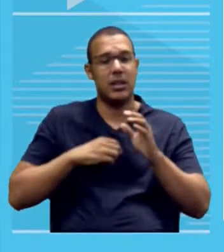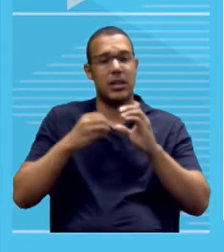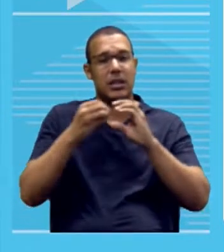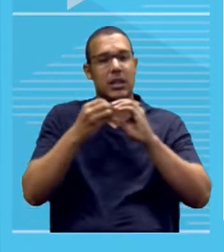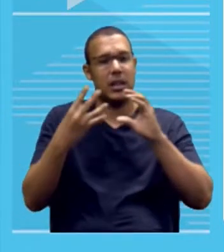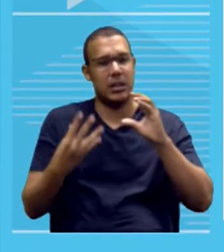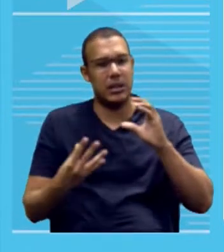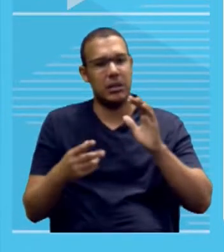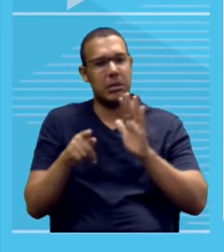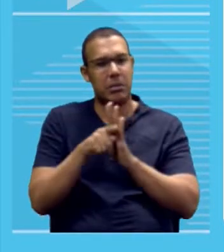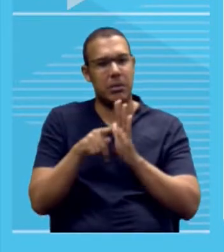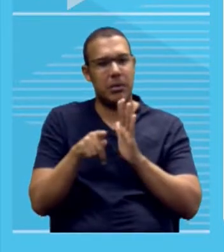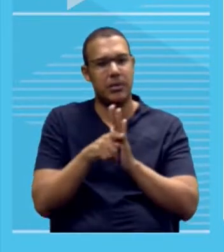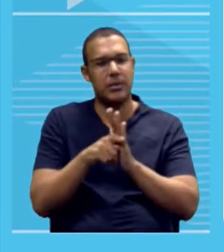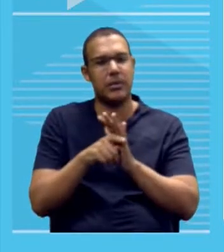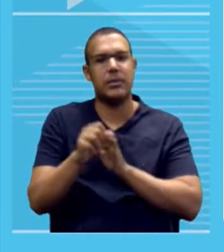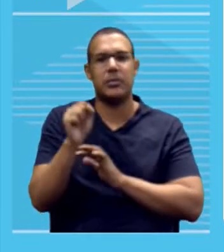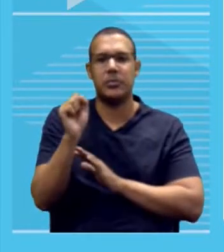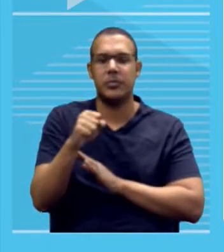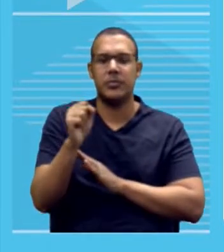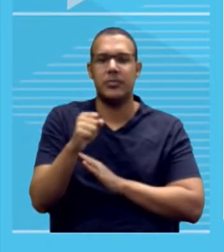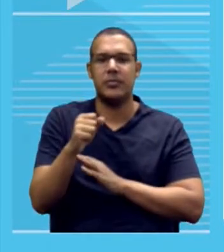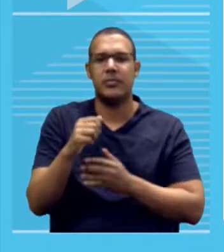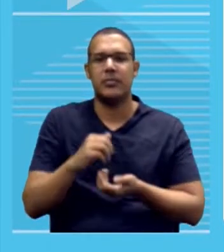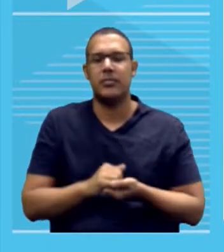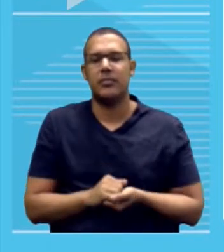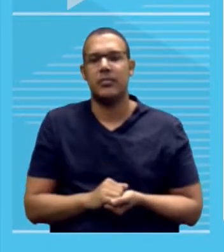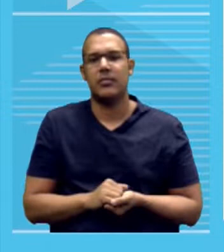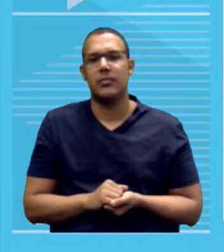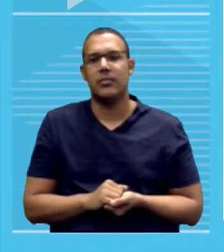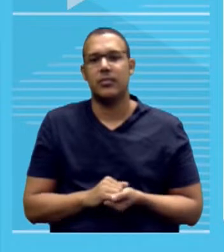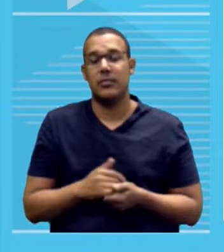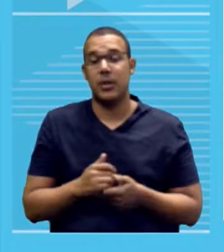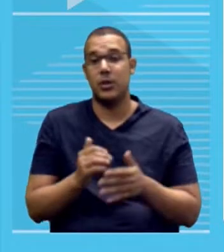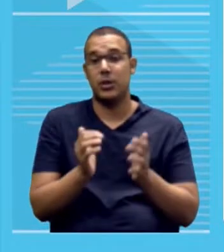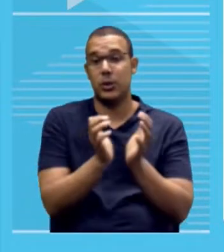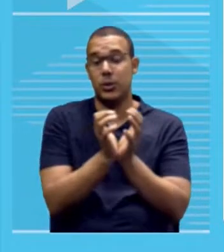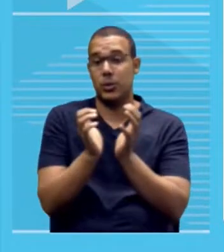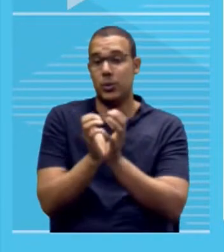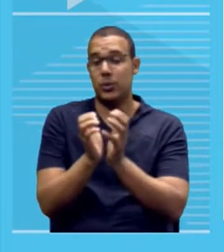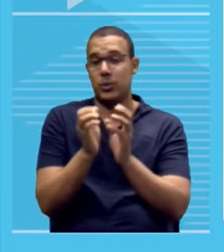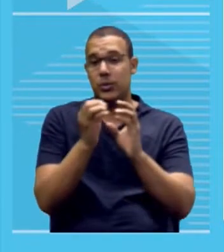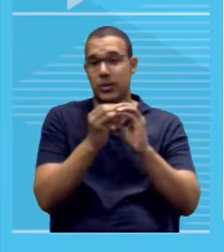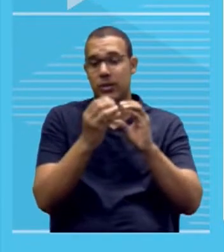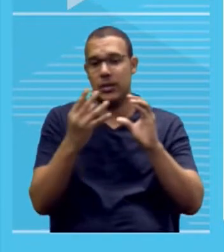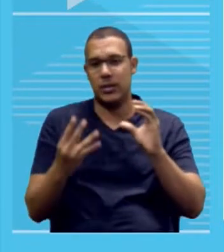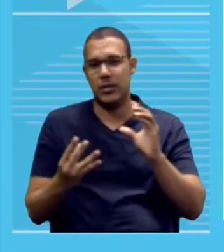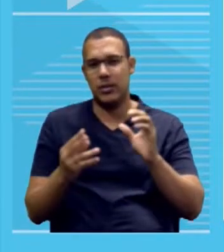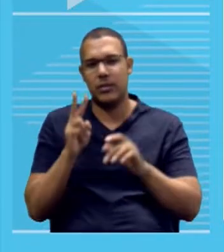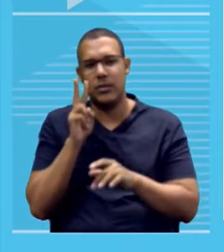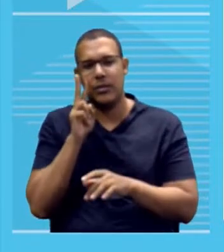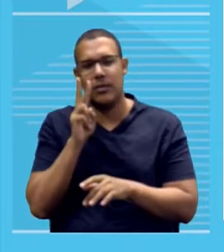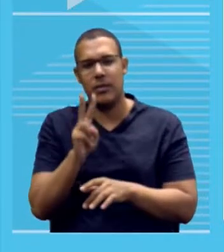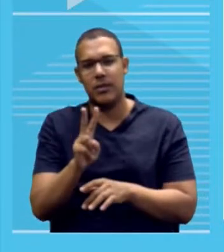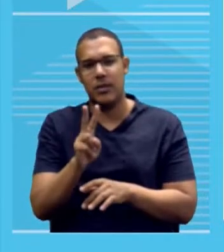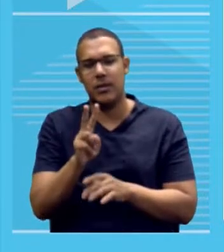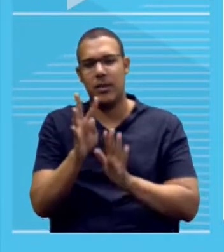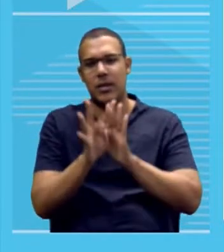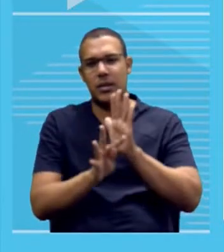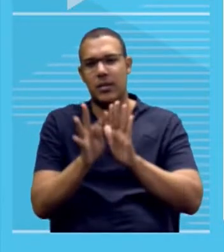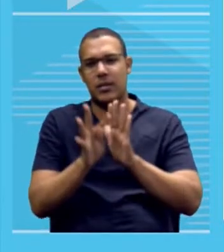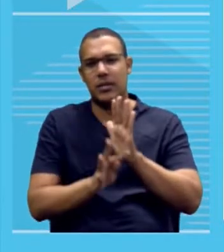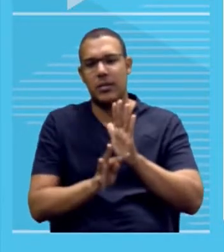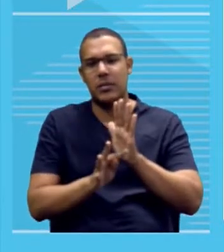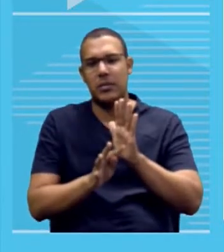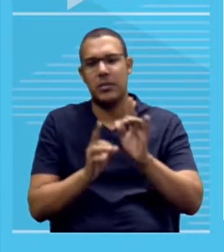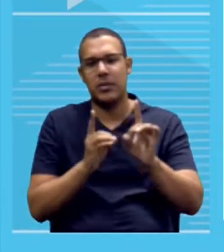comuns Com certeza e a partir desse grupo de características quando você visualiza no seu texto você